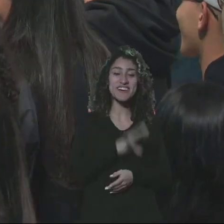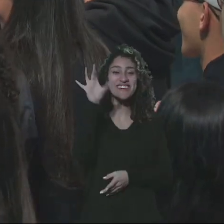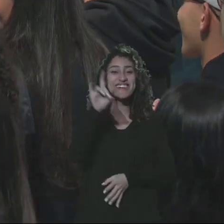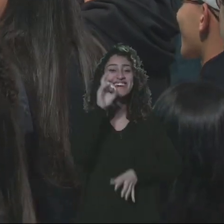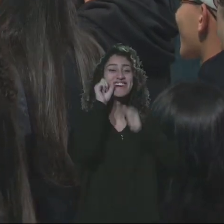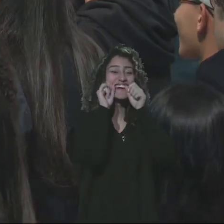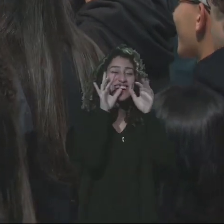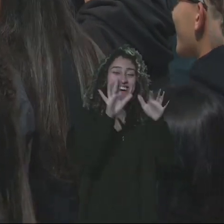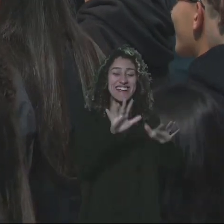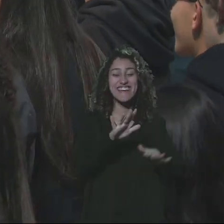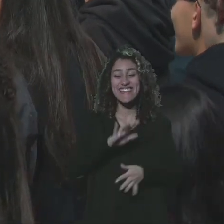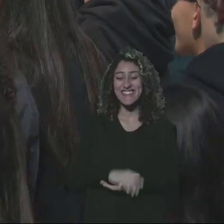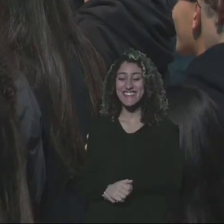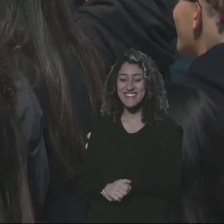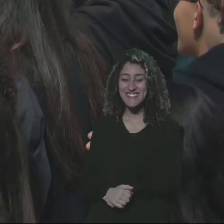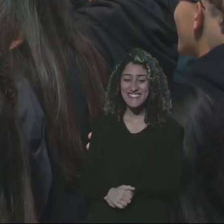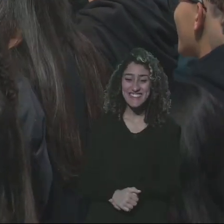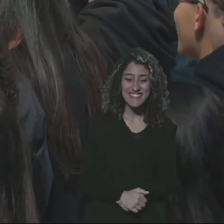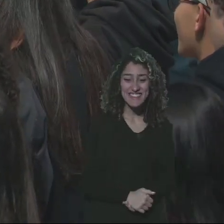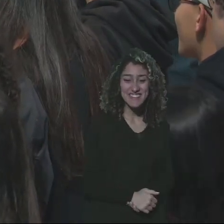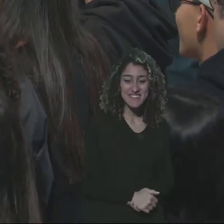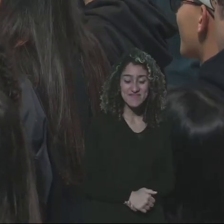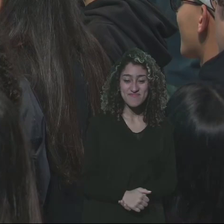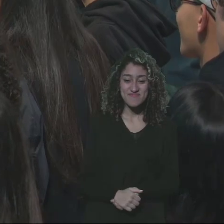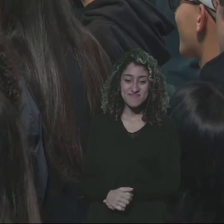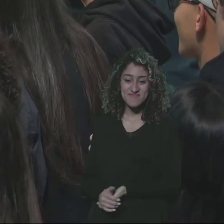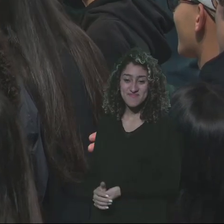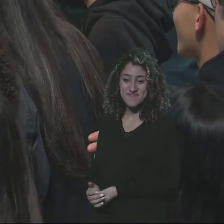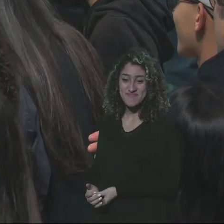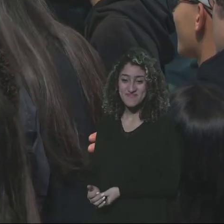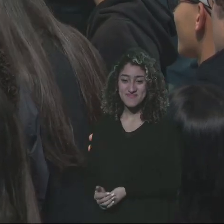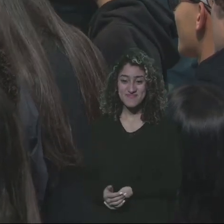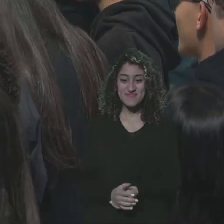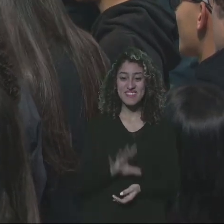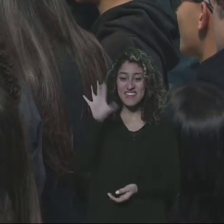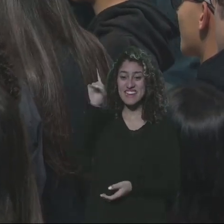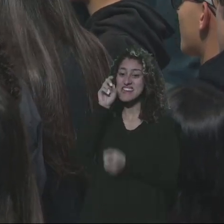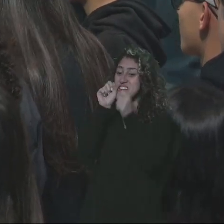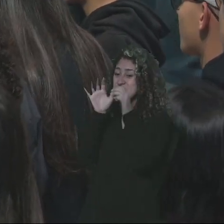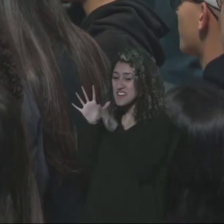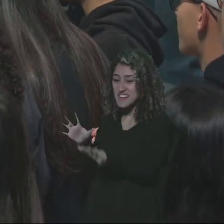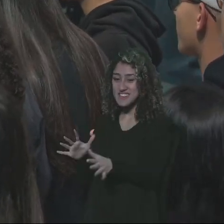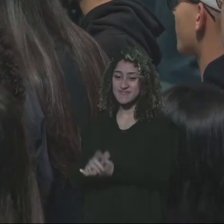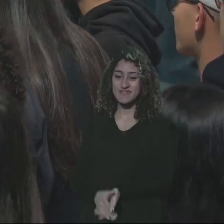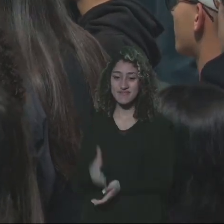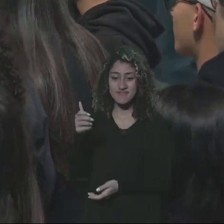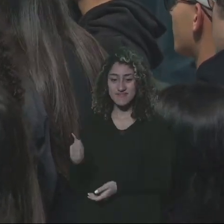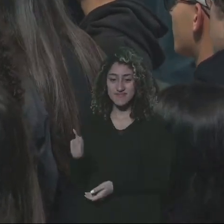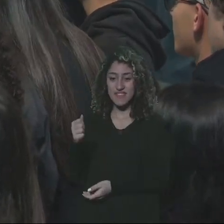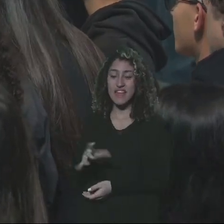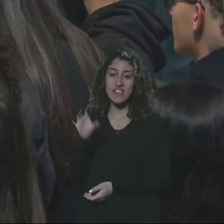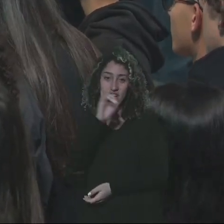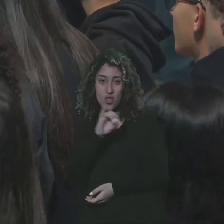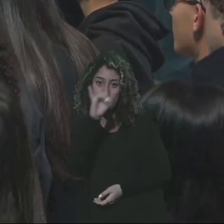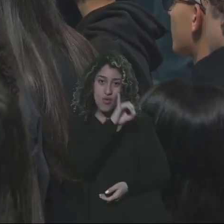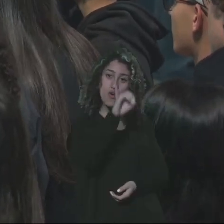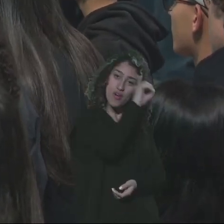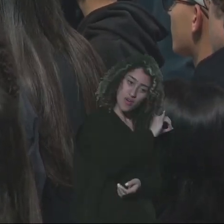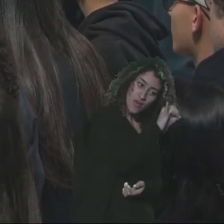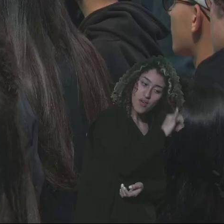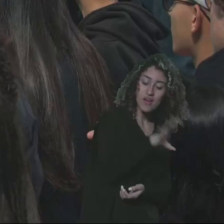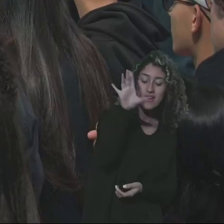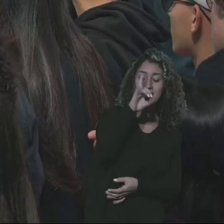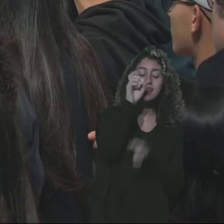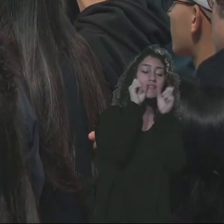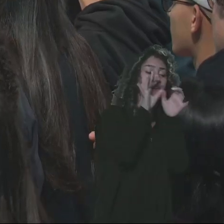vocês. Viu? Deus te abençoe. Opa! Deus abençoe. Deus abençoe. Deus abençoe.